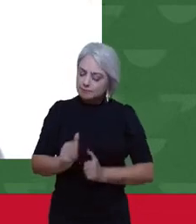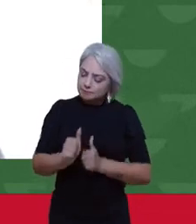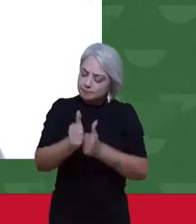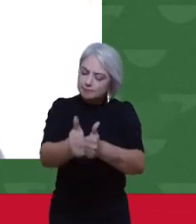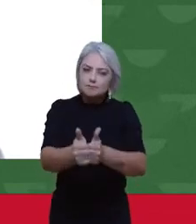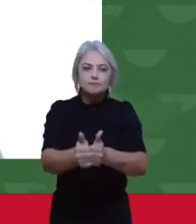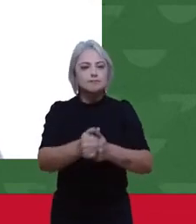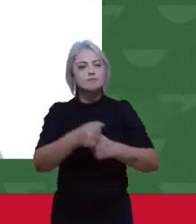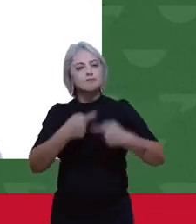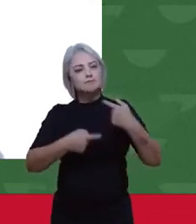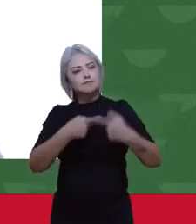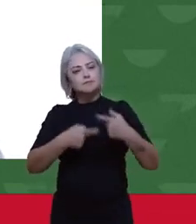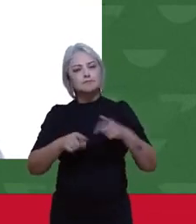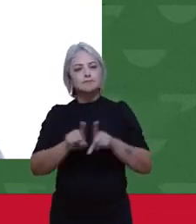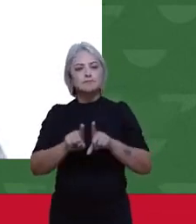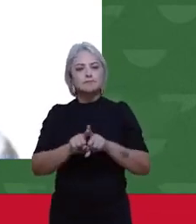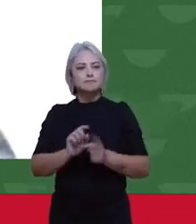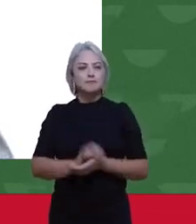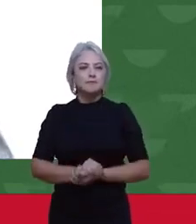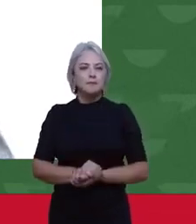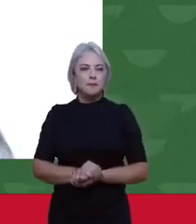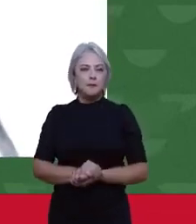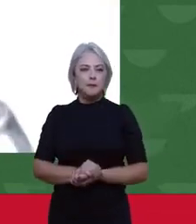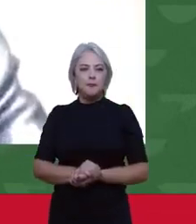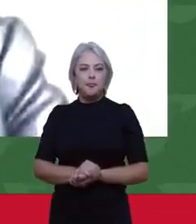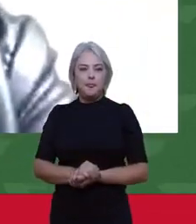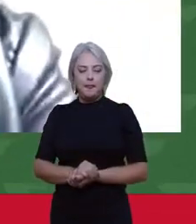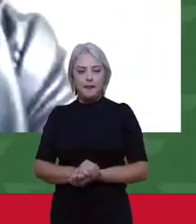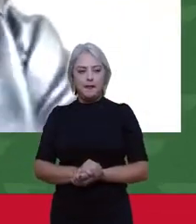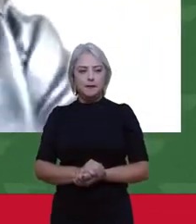fazendo debate ao mesmo tempo.